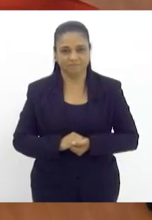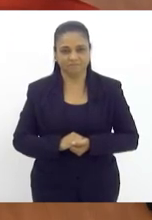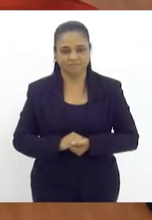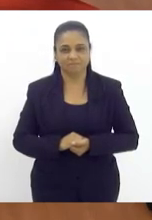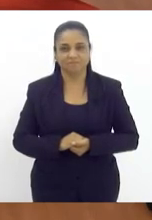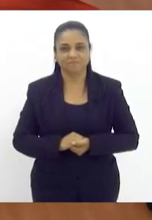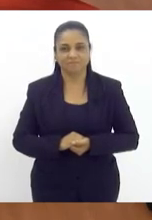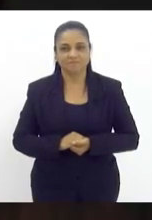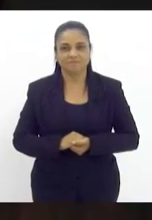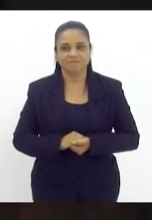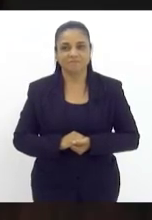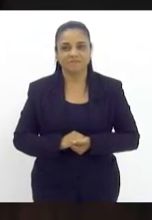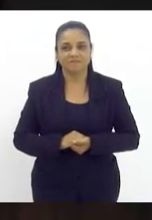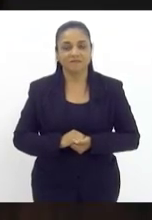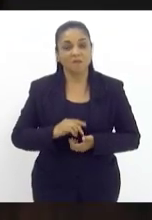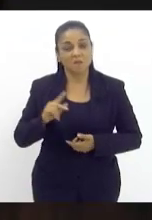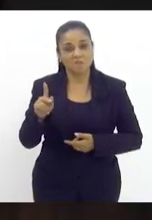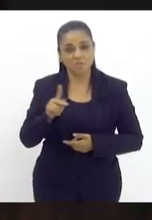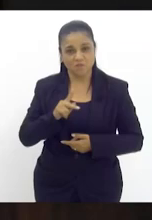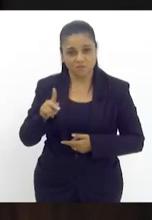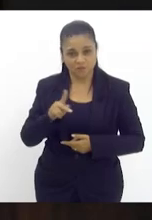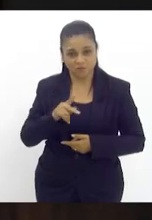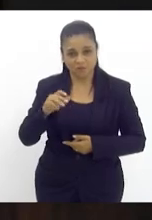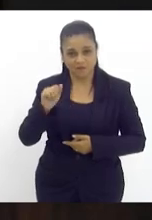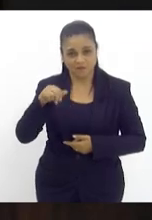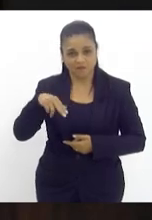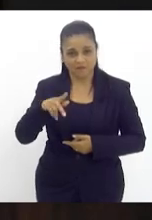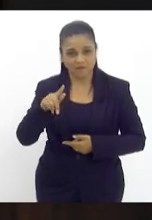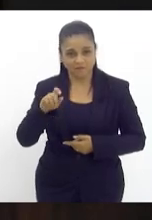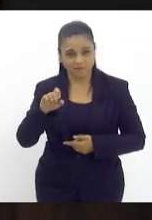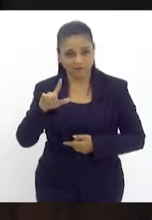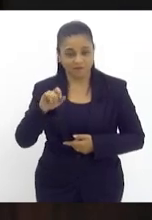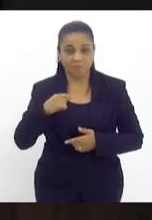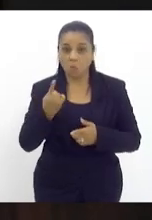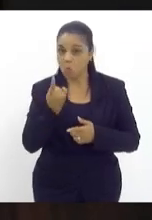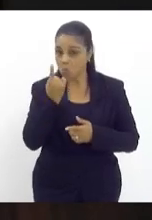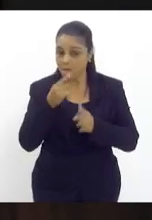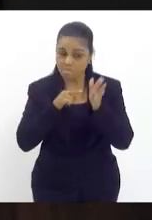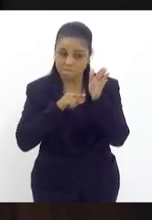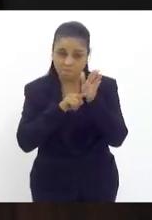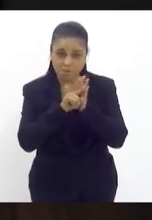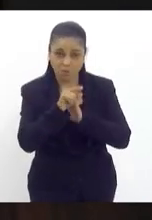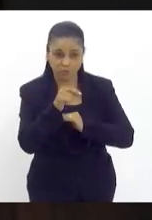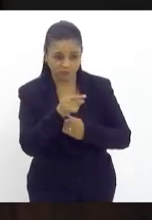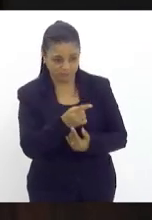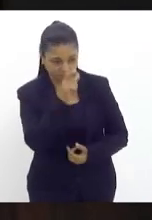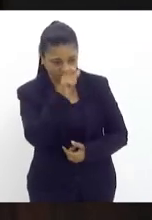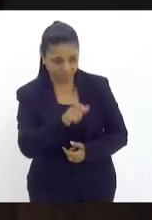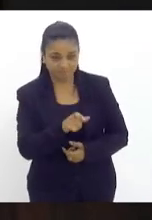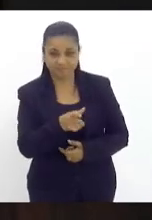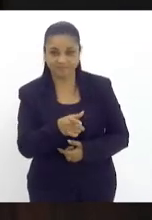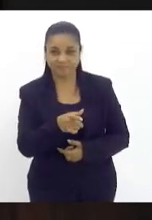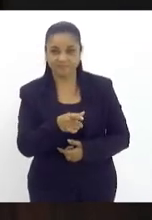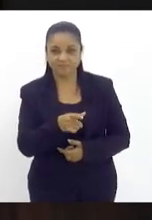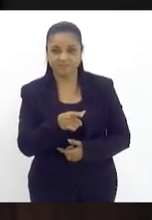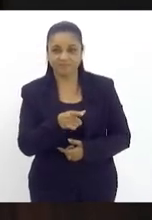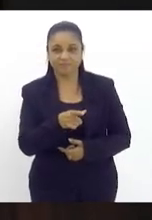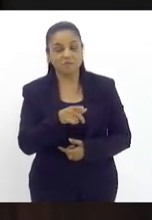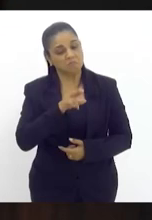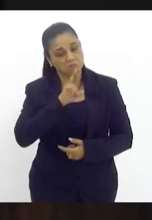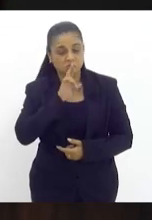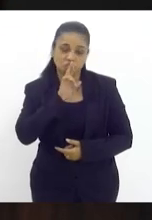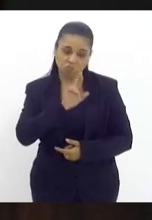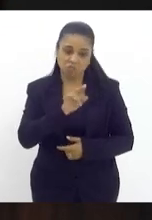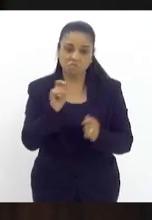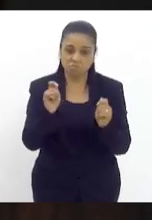Professora Ângela, nós temos apenas uma pergunta. Opa, só? Então, se a senhora pode